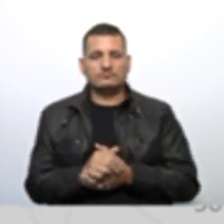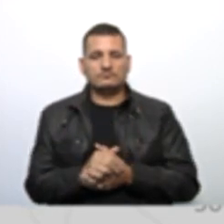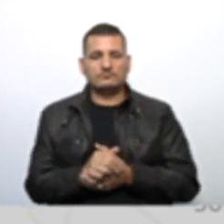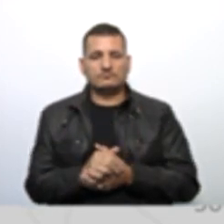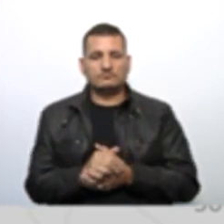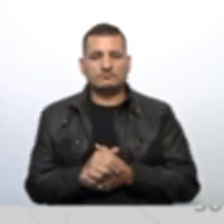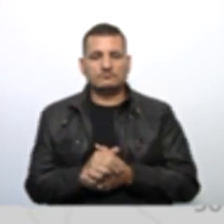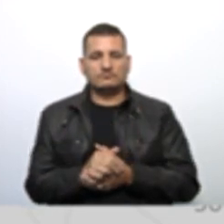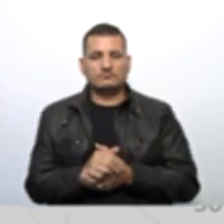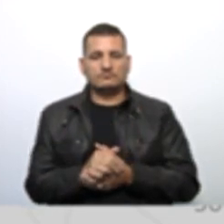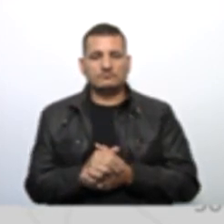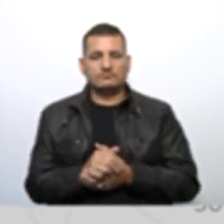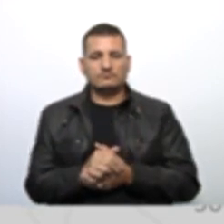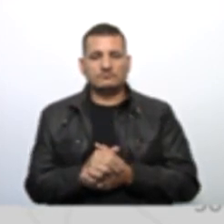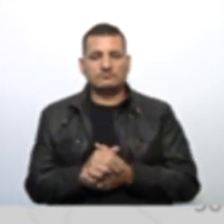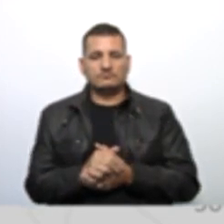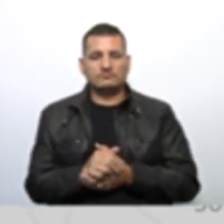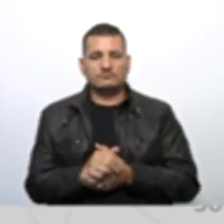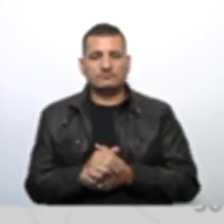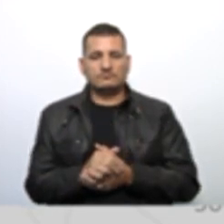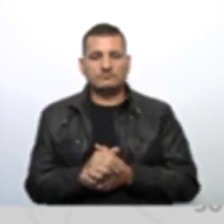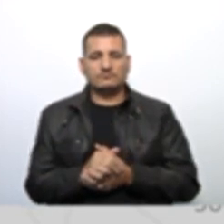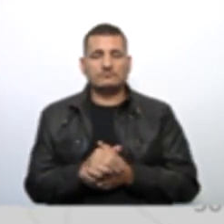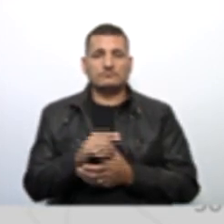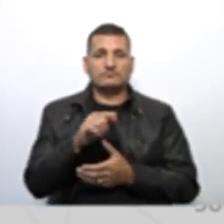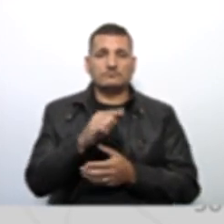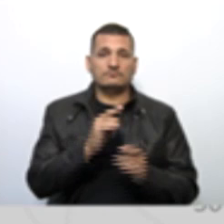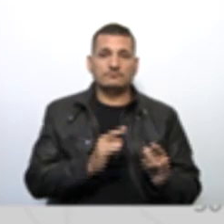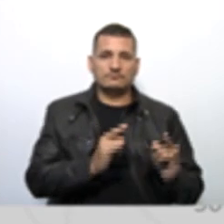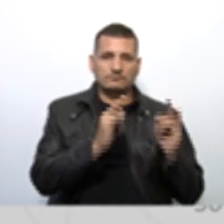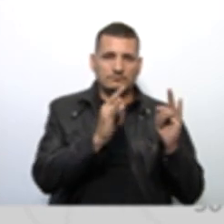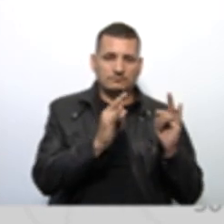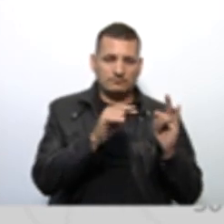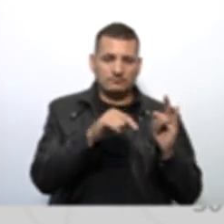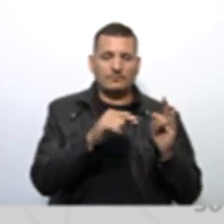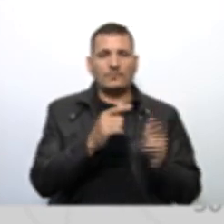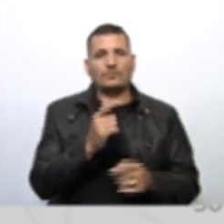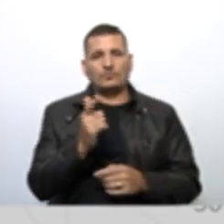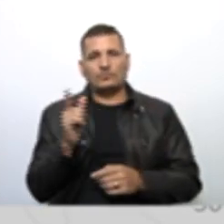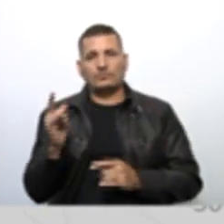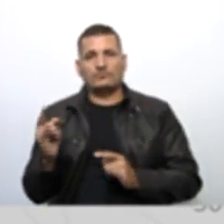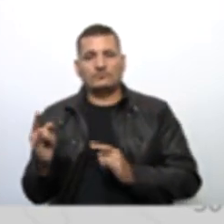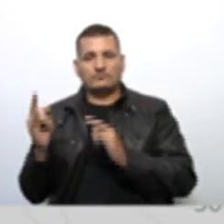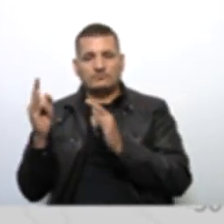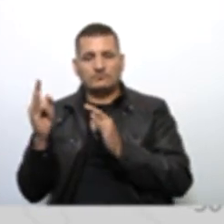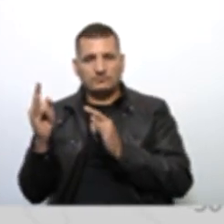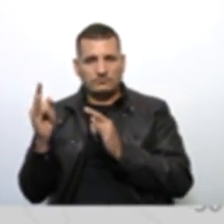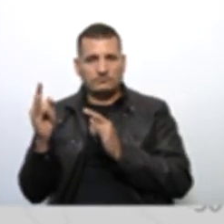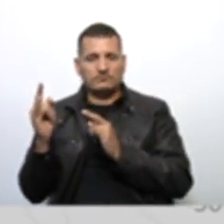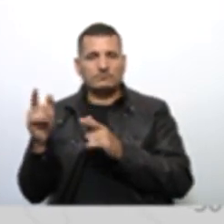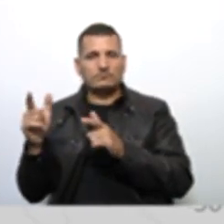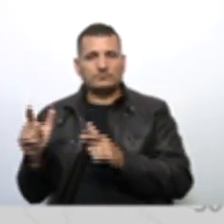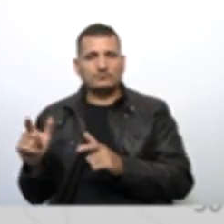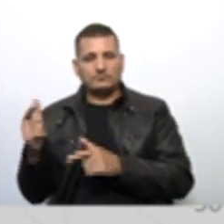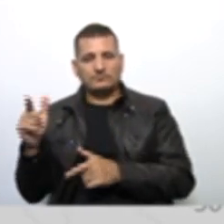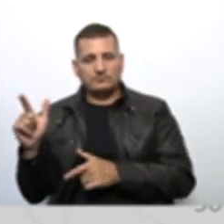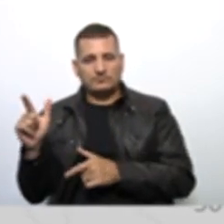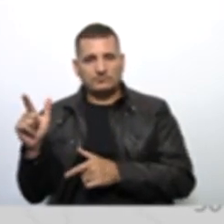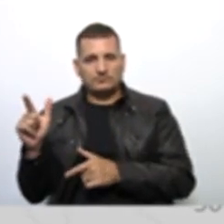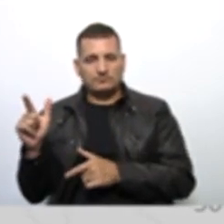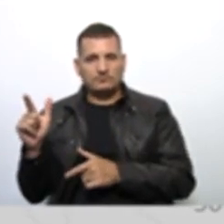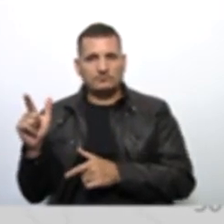esse prédio aqui, ele é no bairro A, e nós temos um outro prédio no bairro